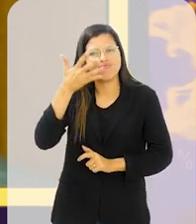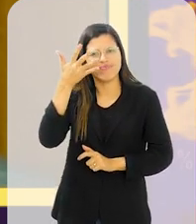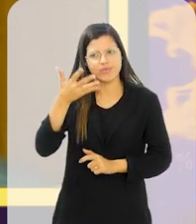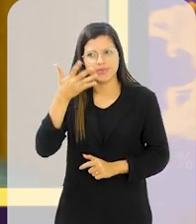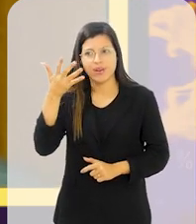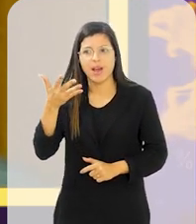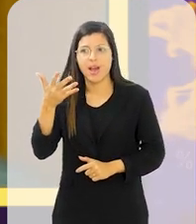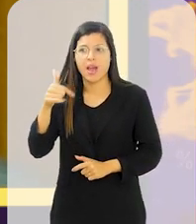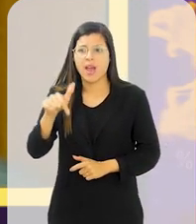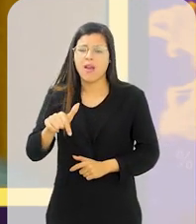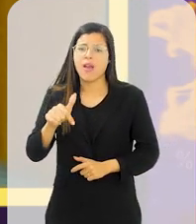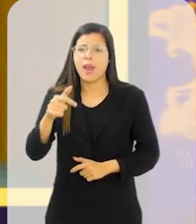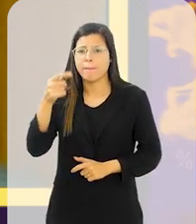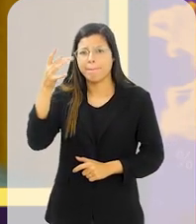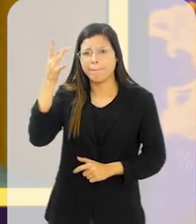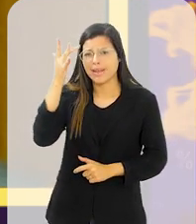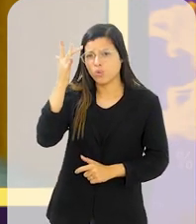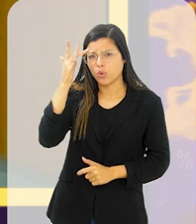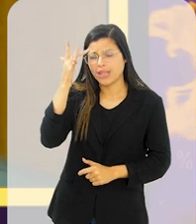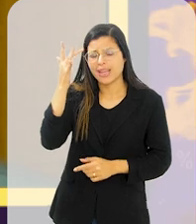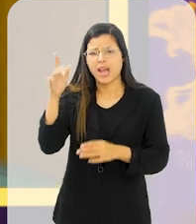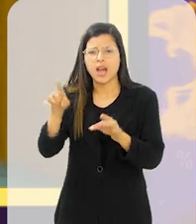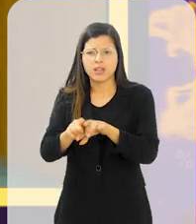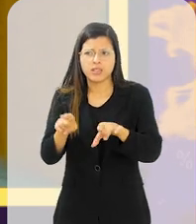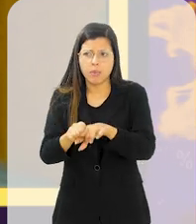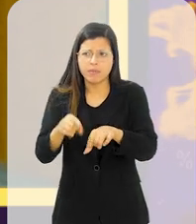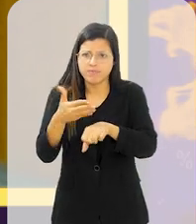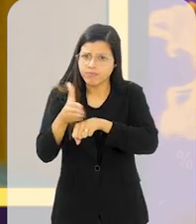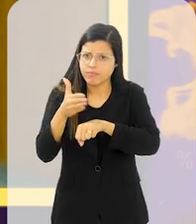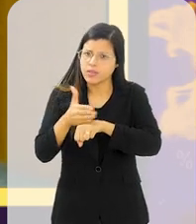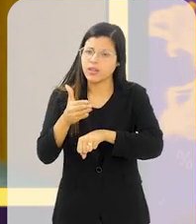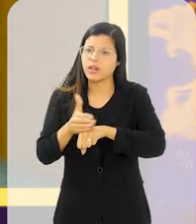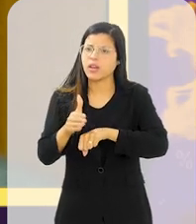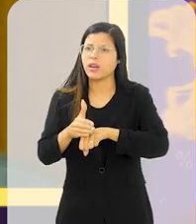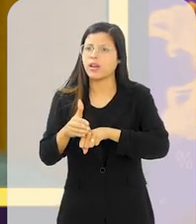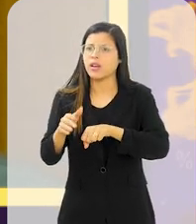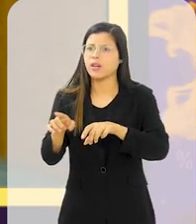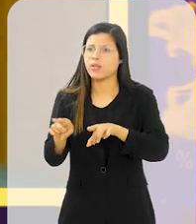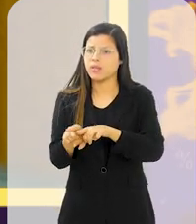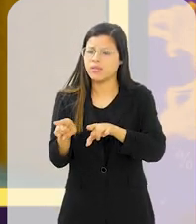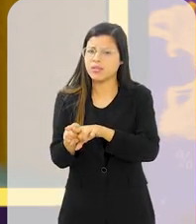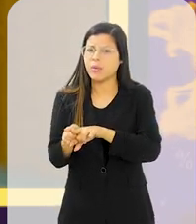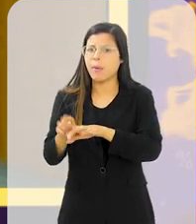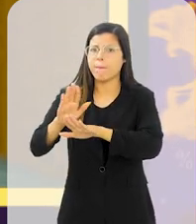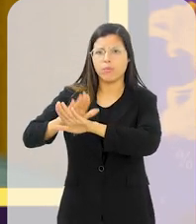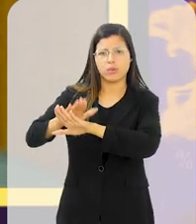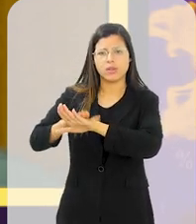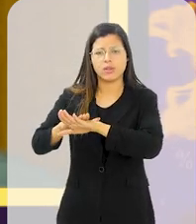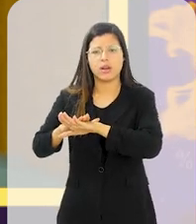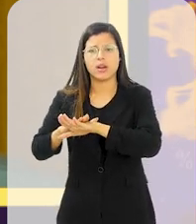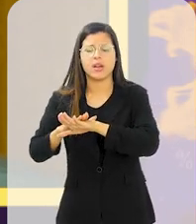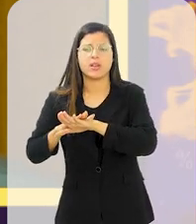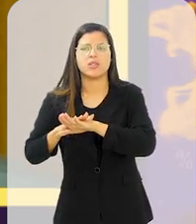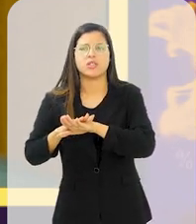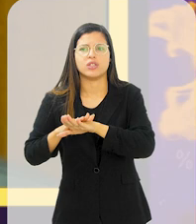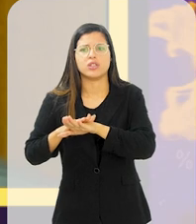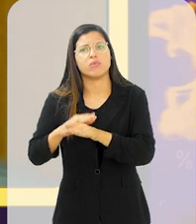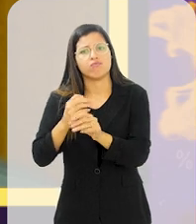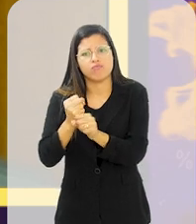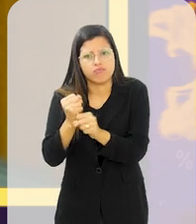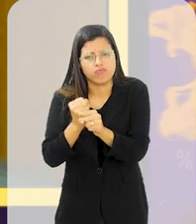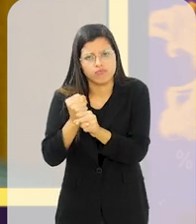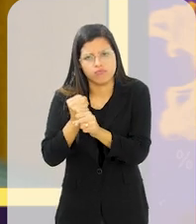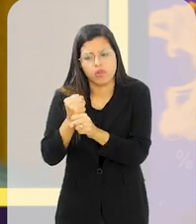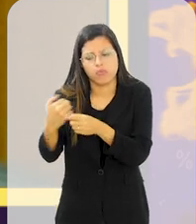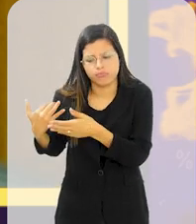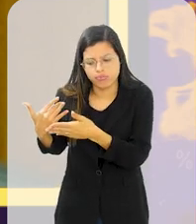media training, isso aí é maturidade, isso depende muito do staff do jogador, da personalidade do jogador. A tendência é que, ao longo dos